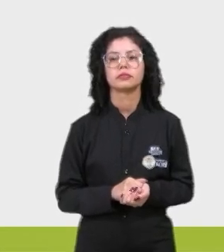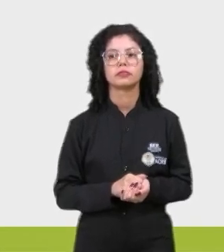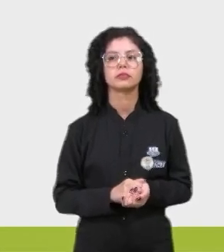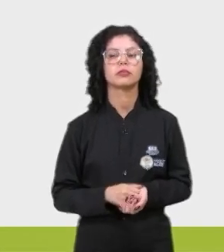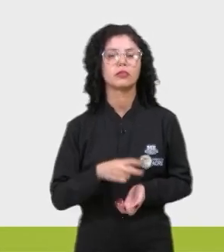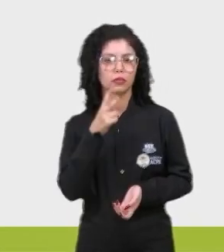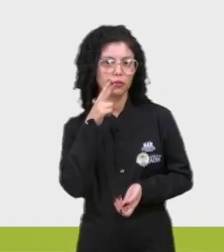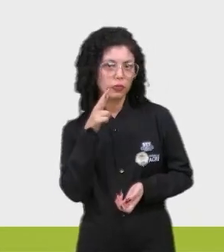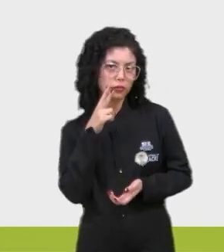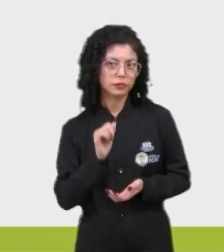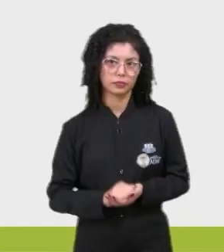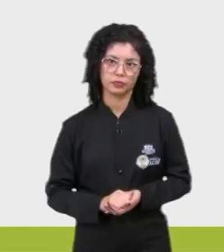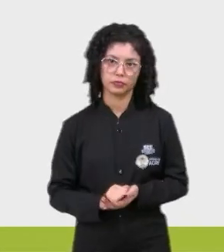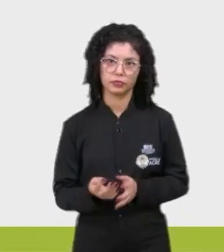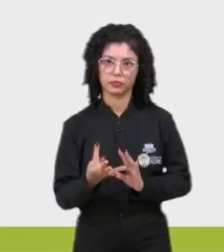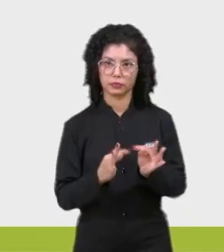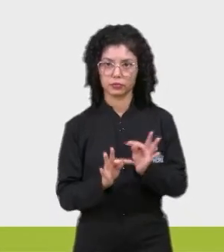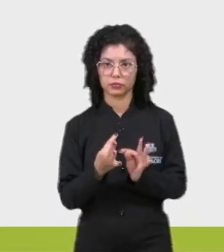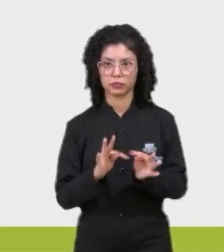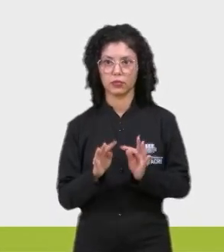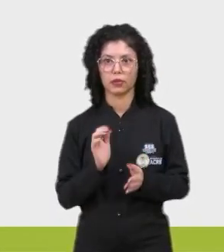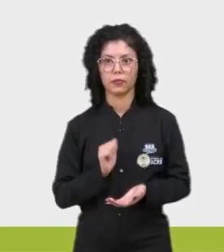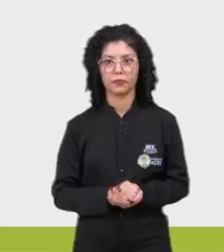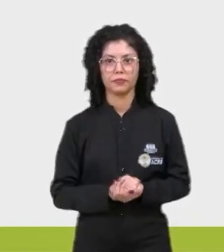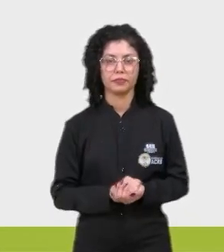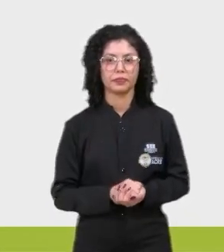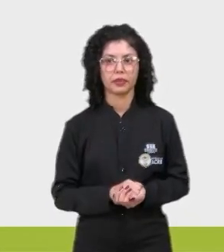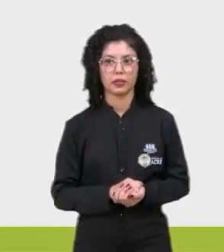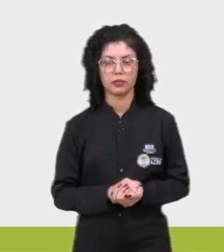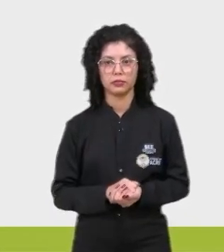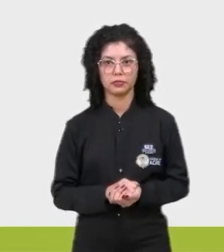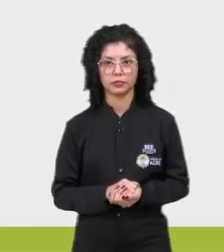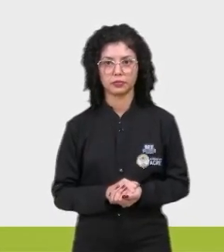supor que a tecnologia